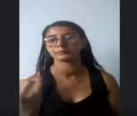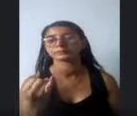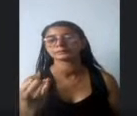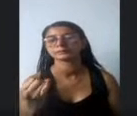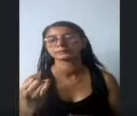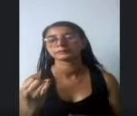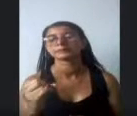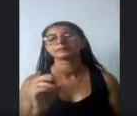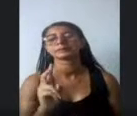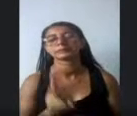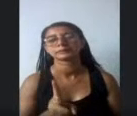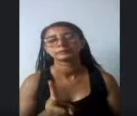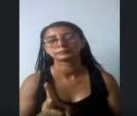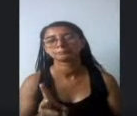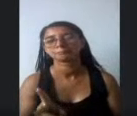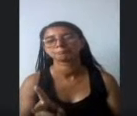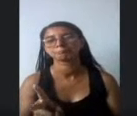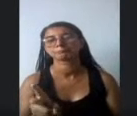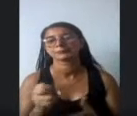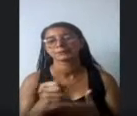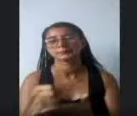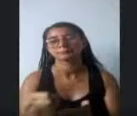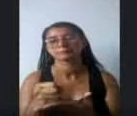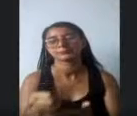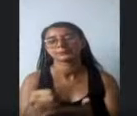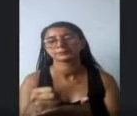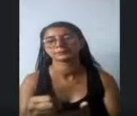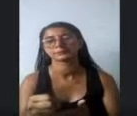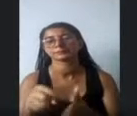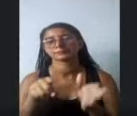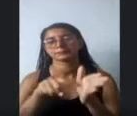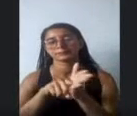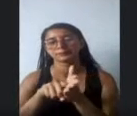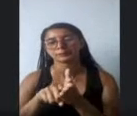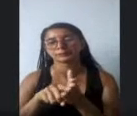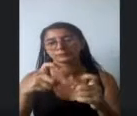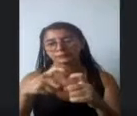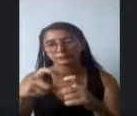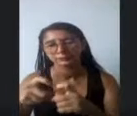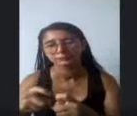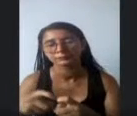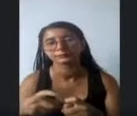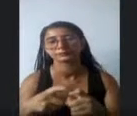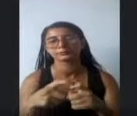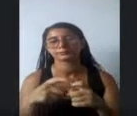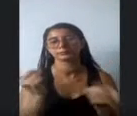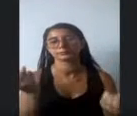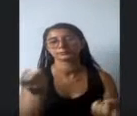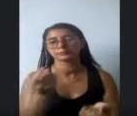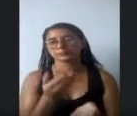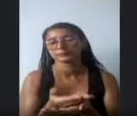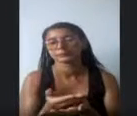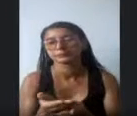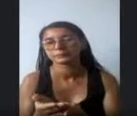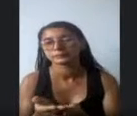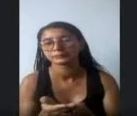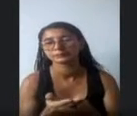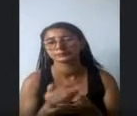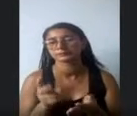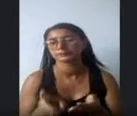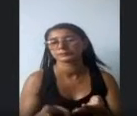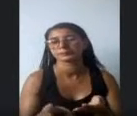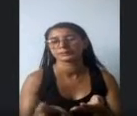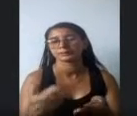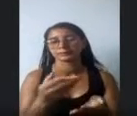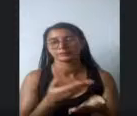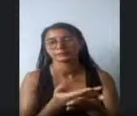saúde, fazendo exames de prevenção, né? A questão da educação permanente, educação continuada, educação em saúde. Eu acho